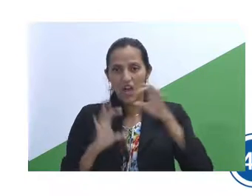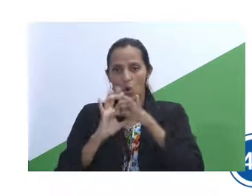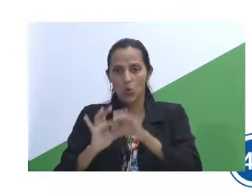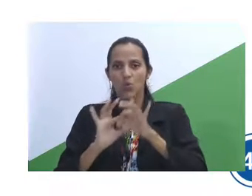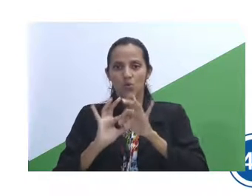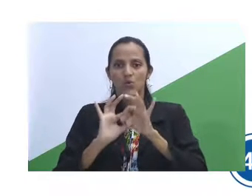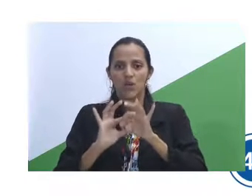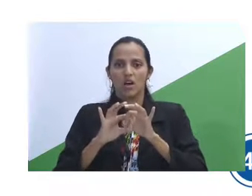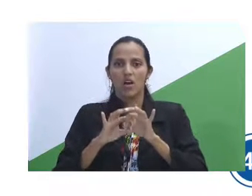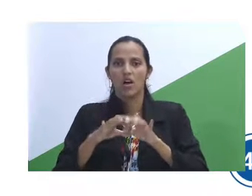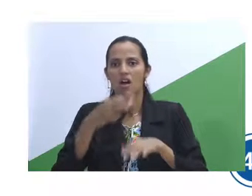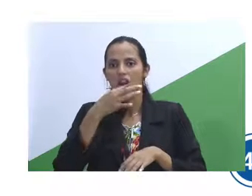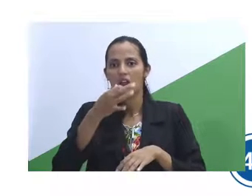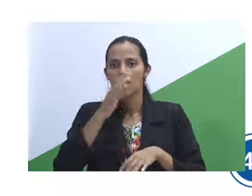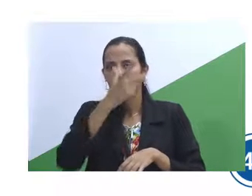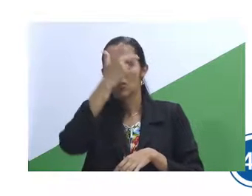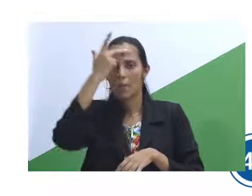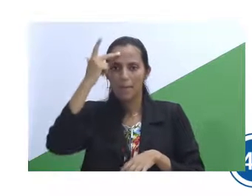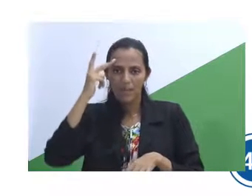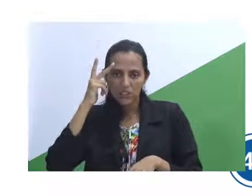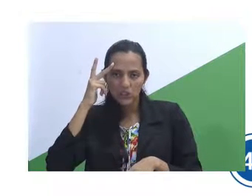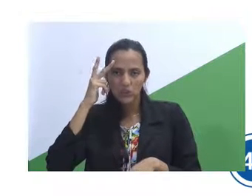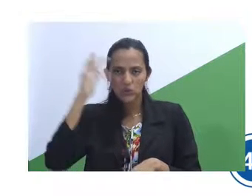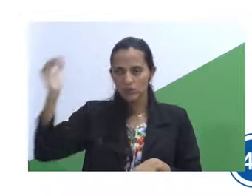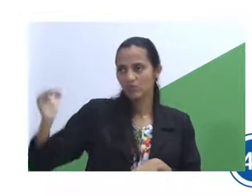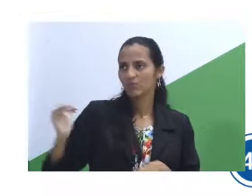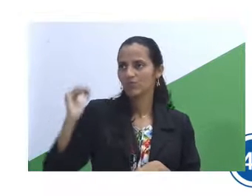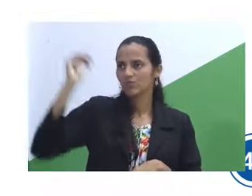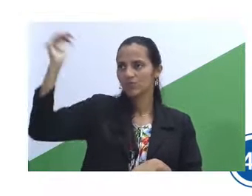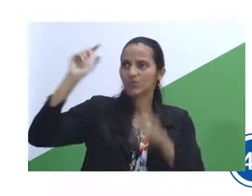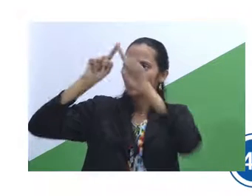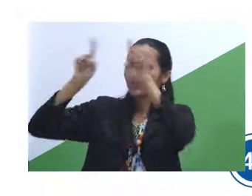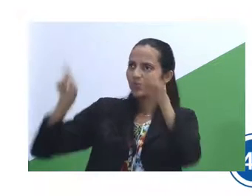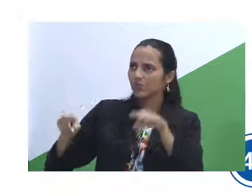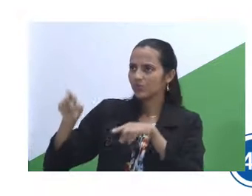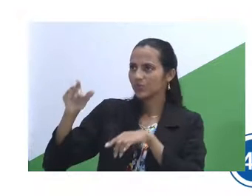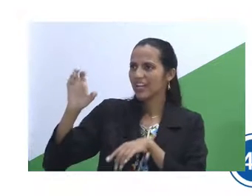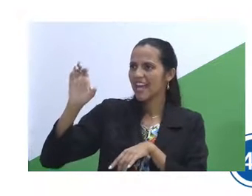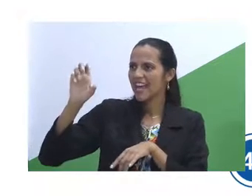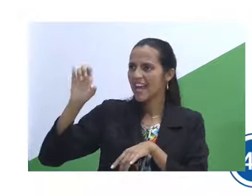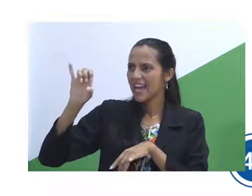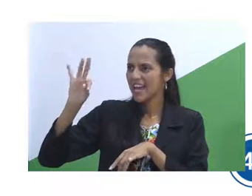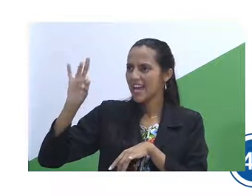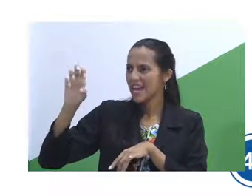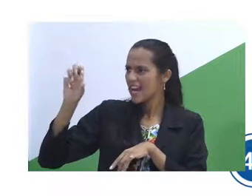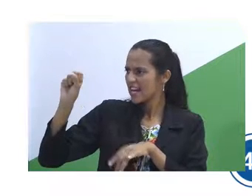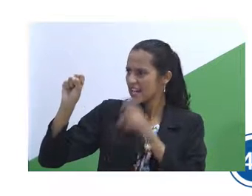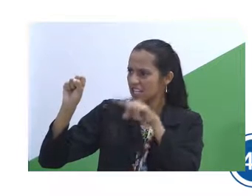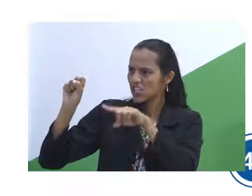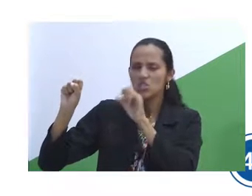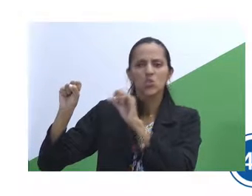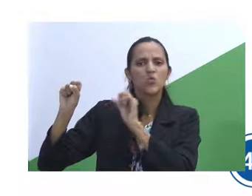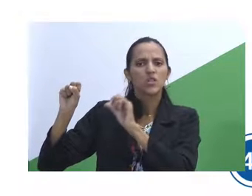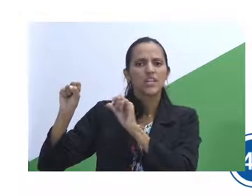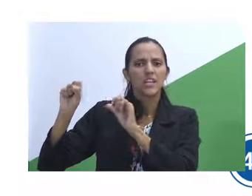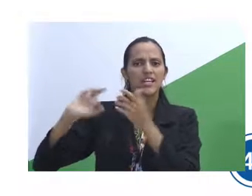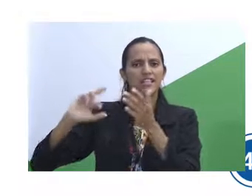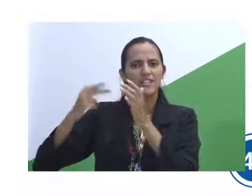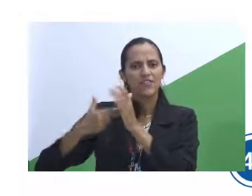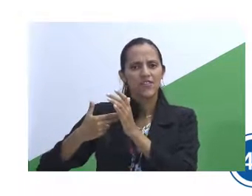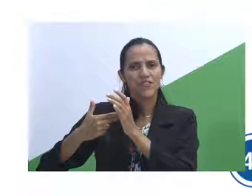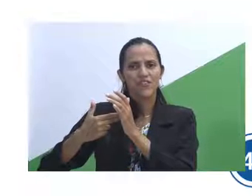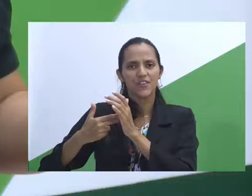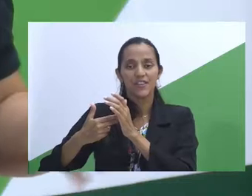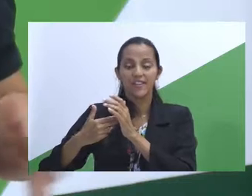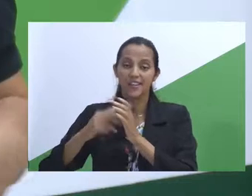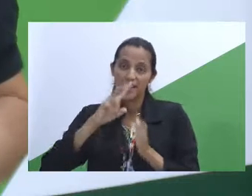Democrática Nacional, por que que tá aí, elites entreguistas, professora, me explica o que que é isso? Pós, então, essa